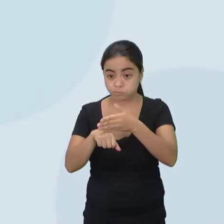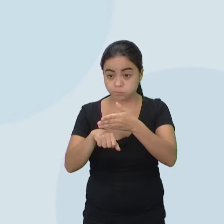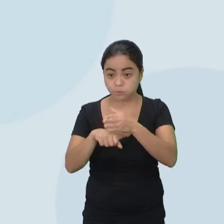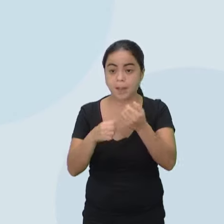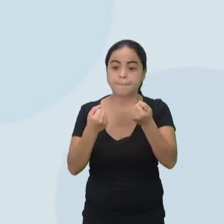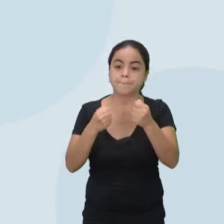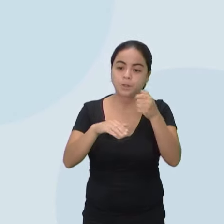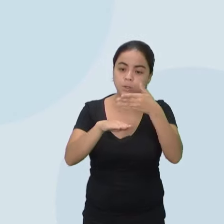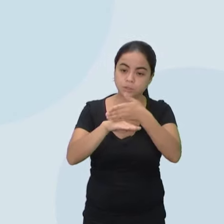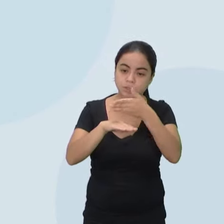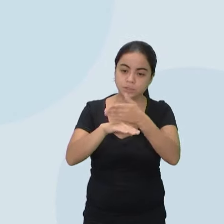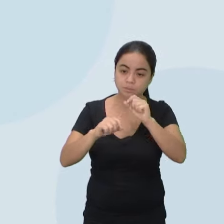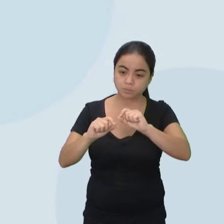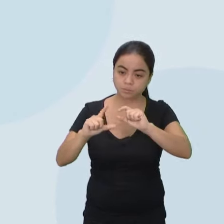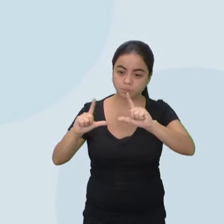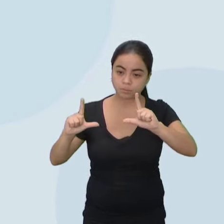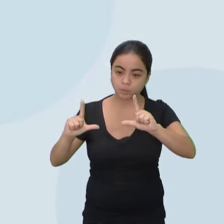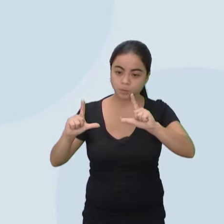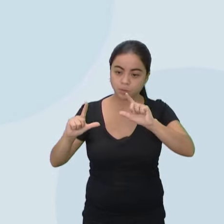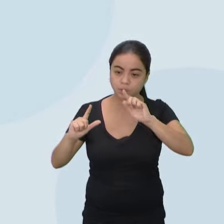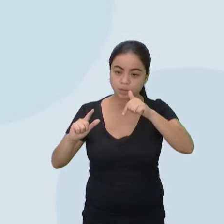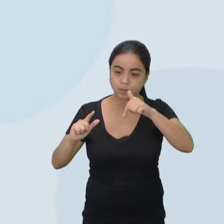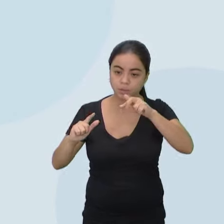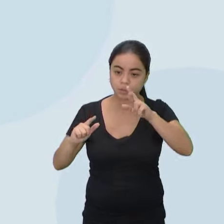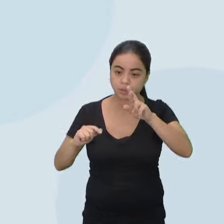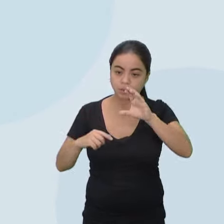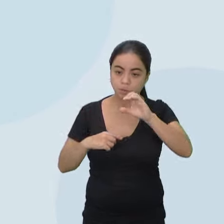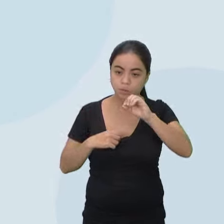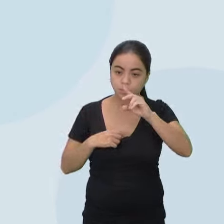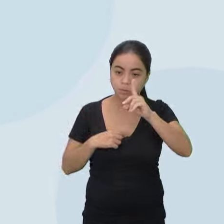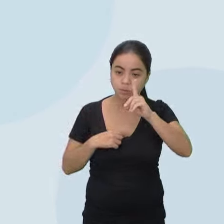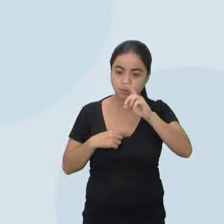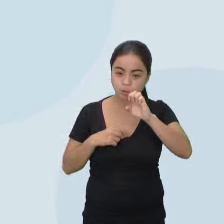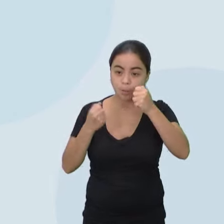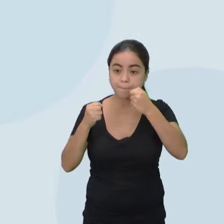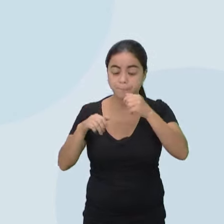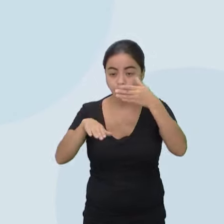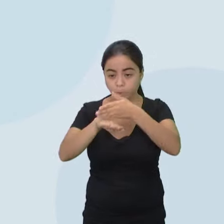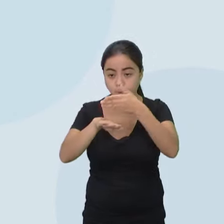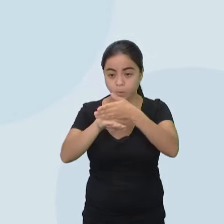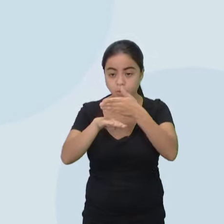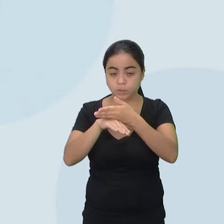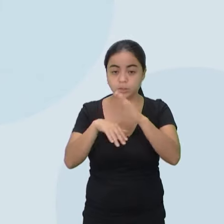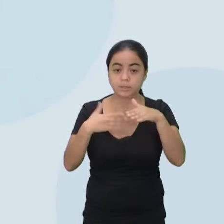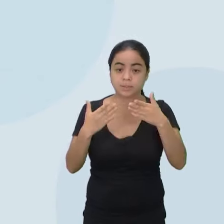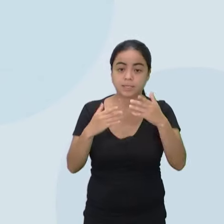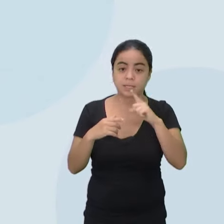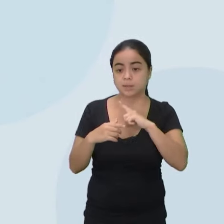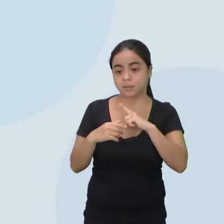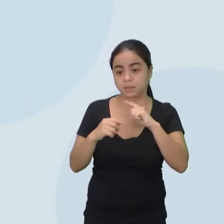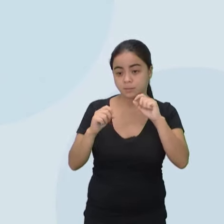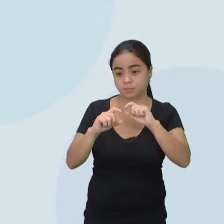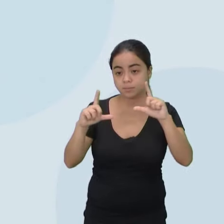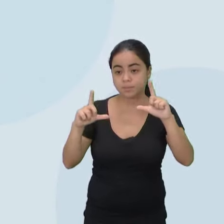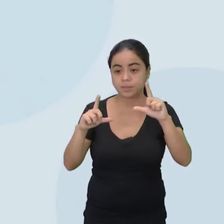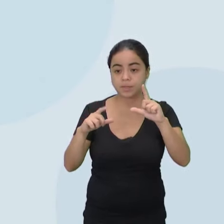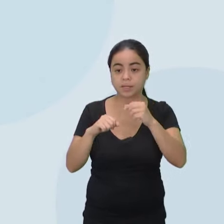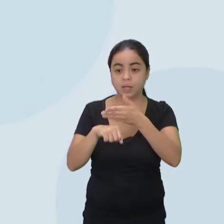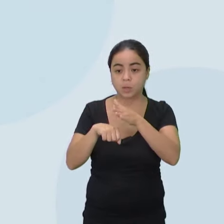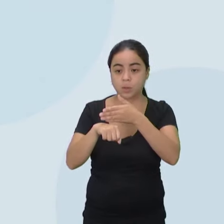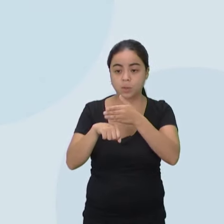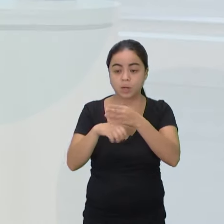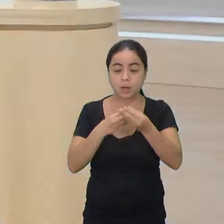podem acessar aqui nesse QR Code, né, esse simulador, e a gente vai mexer nele aí pra você ver o